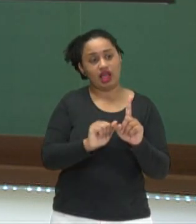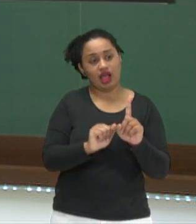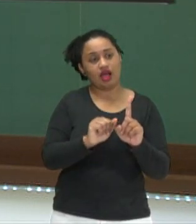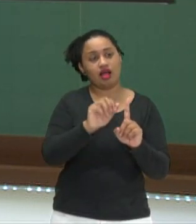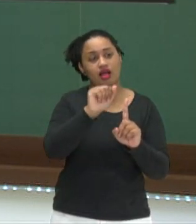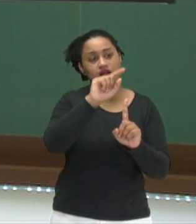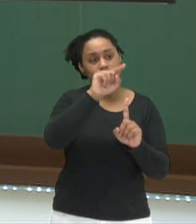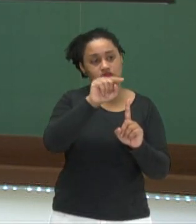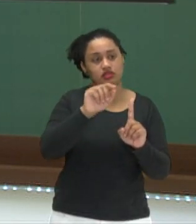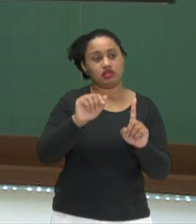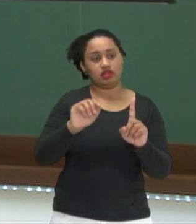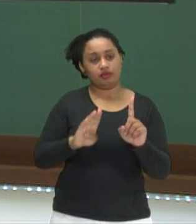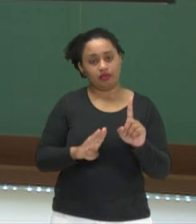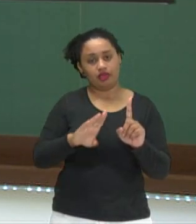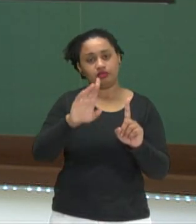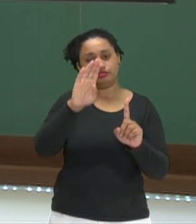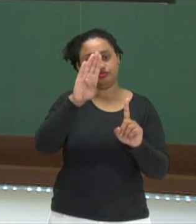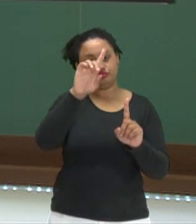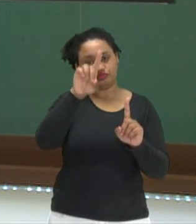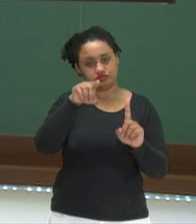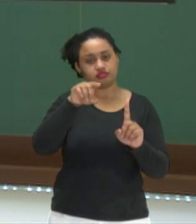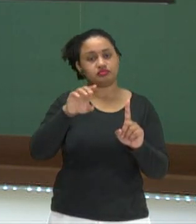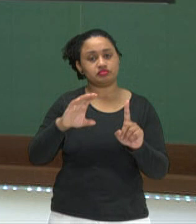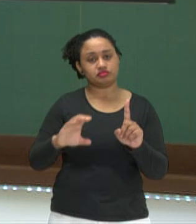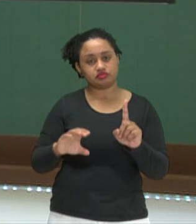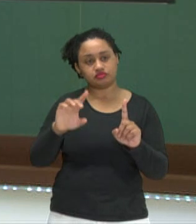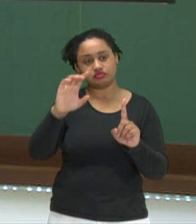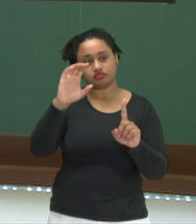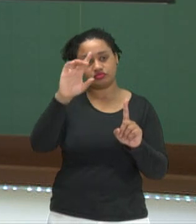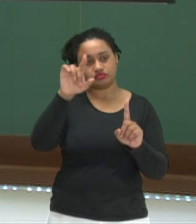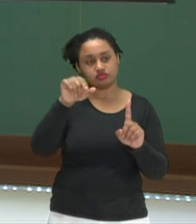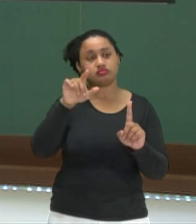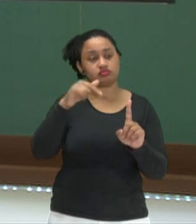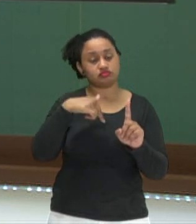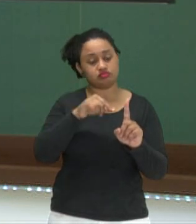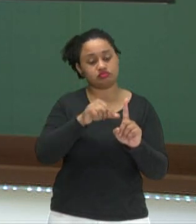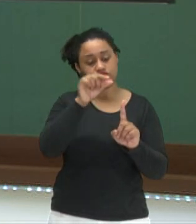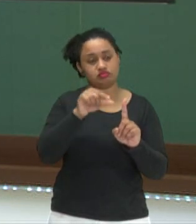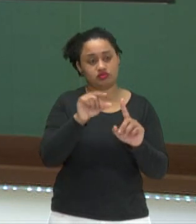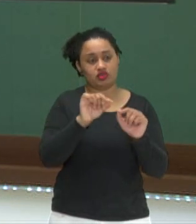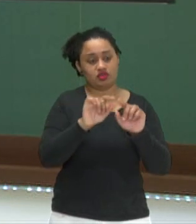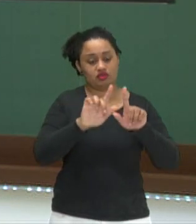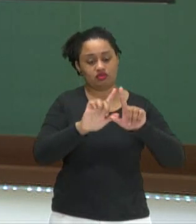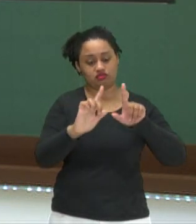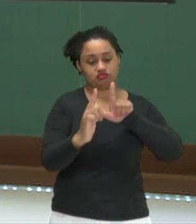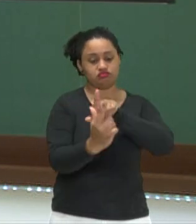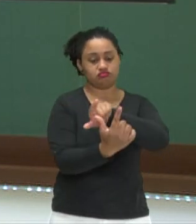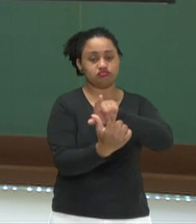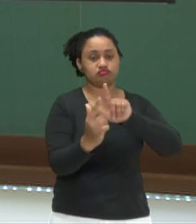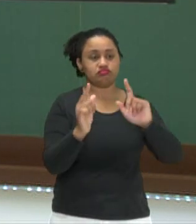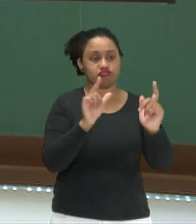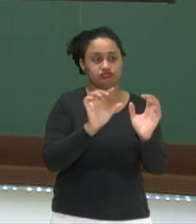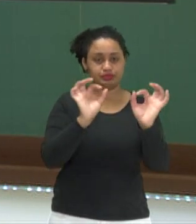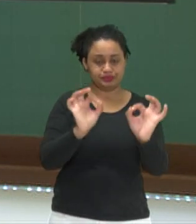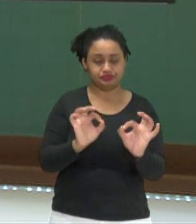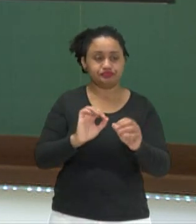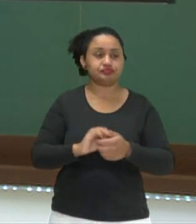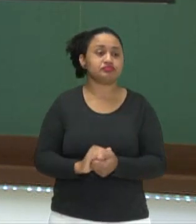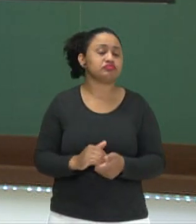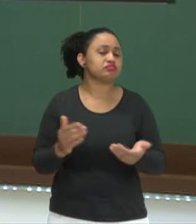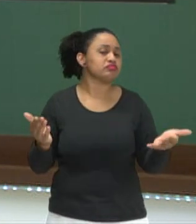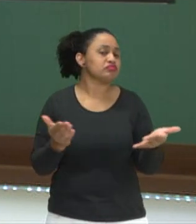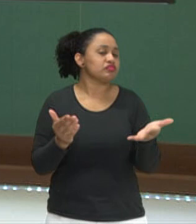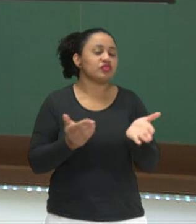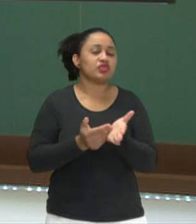segmento do lado do outro, né? O conjunto dele vai formar exatamente a face lateral. Tranquilo? Agora